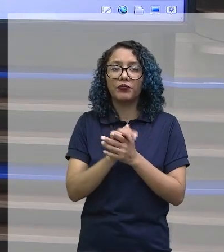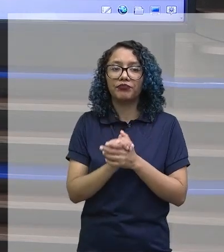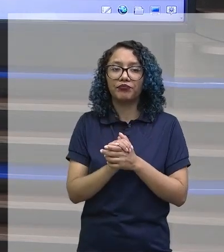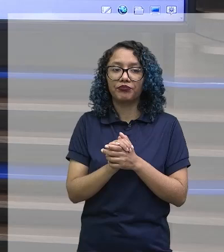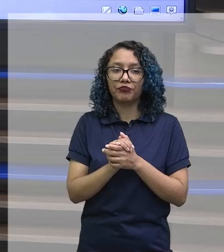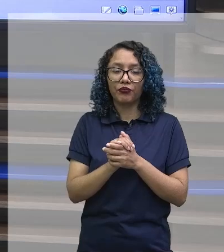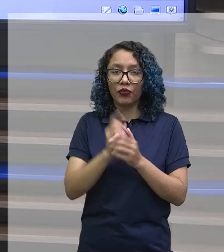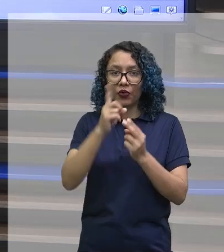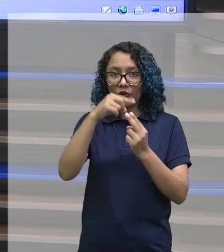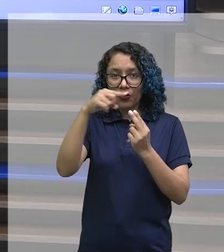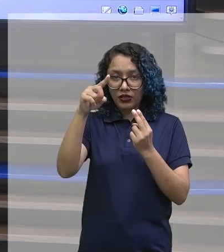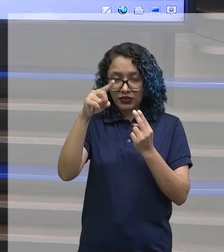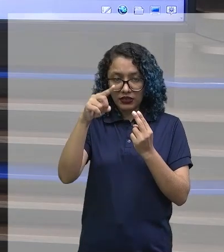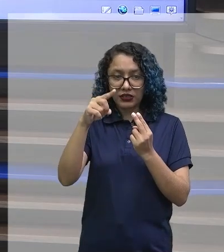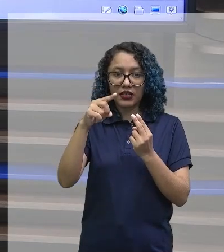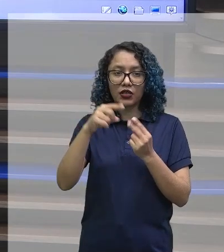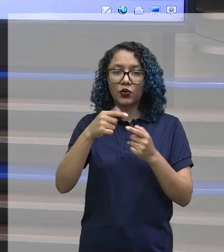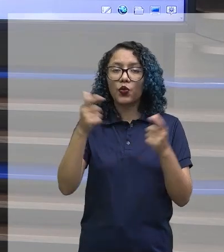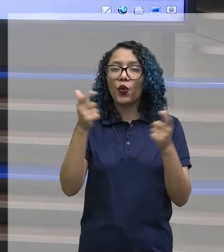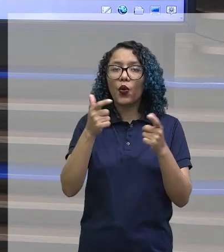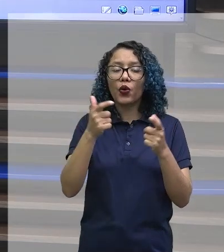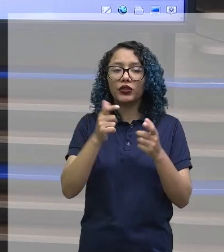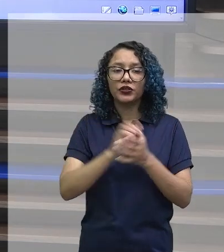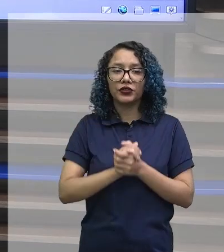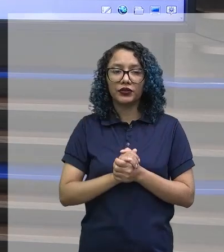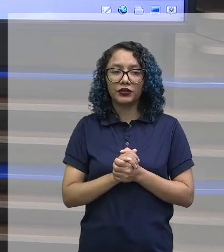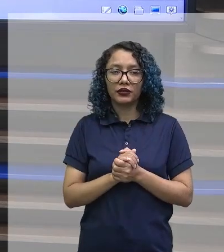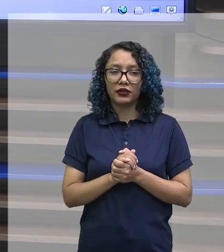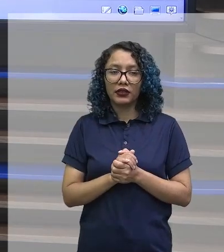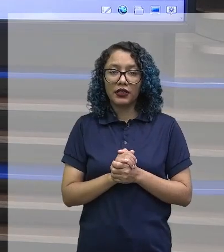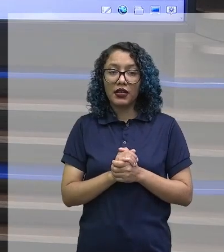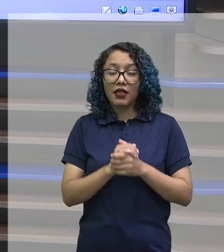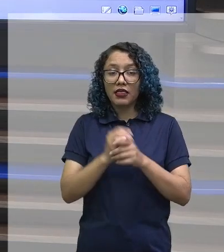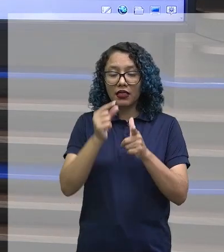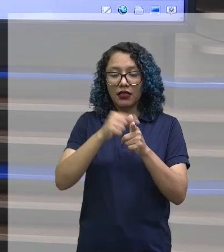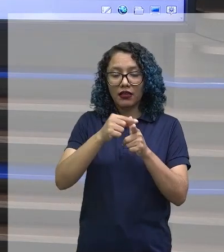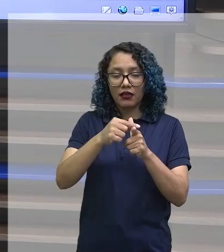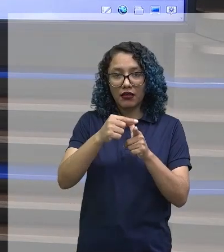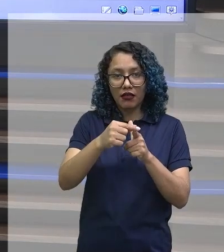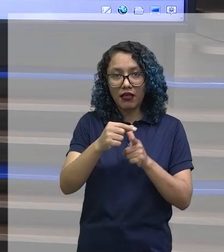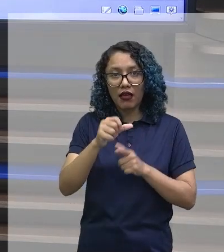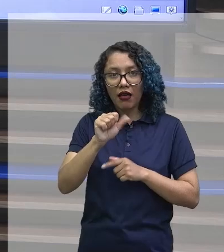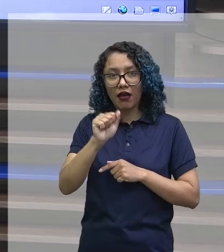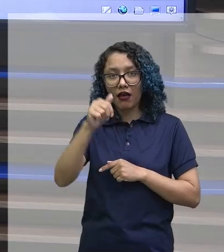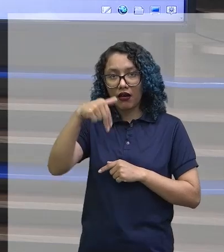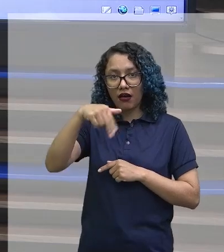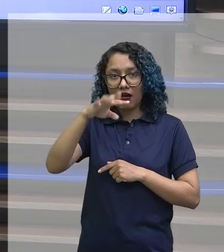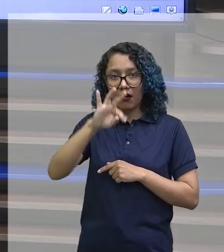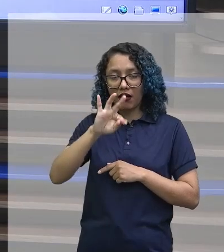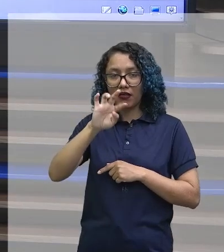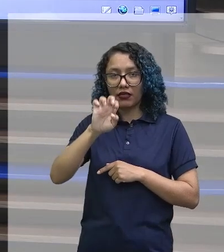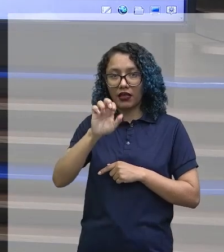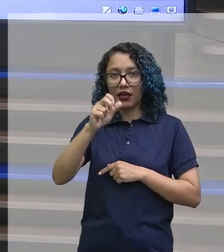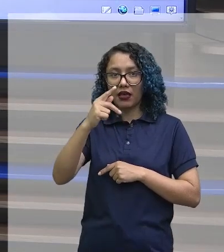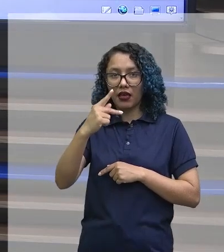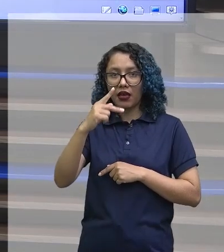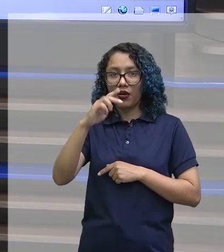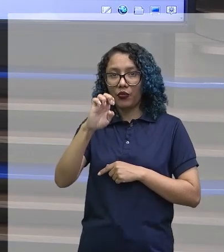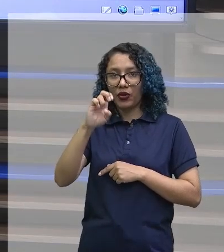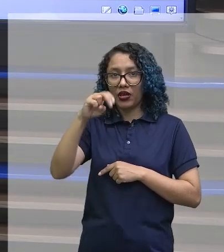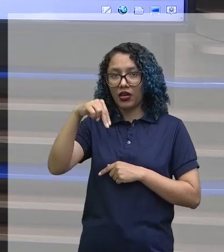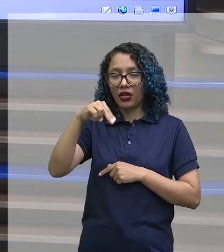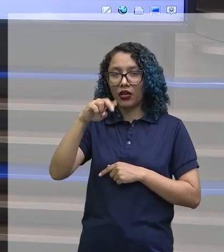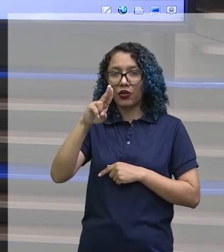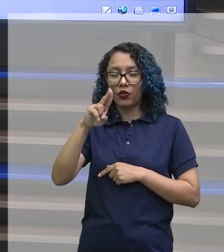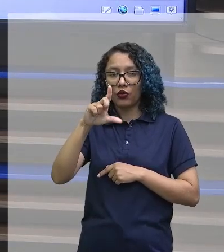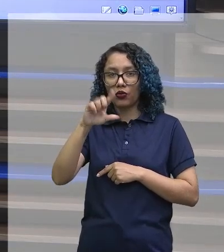acento gráfico está na antepenúltima sílaba, não é? Então, todas as palavras que ele utilizou